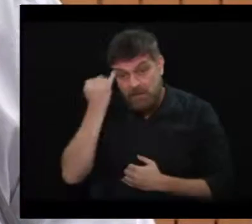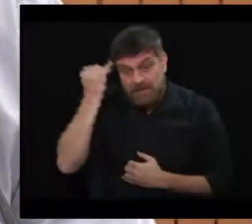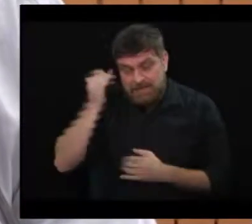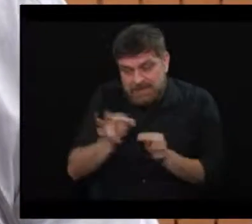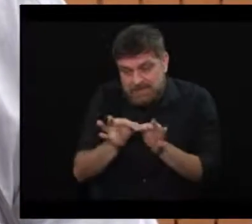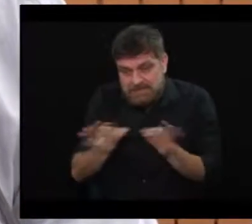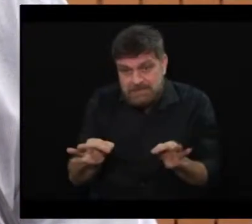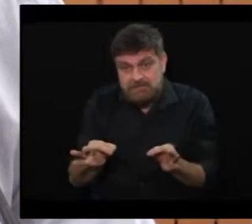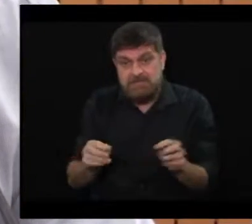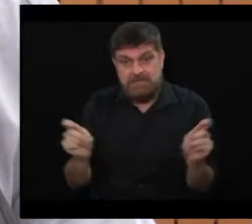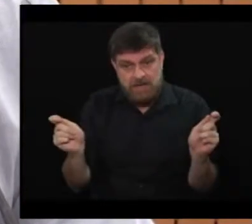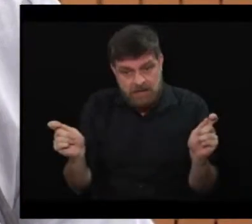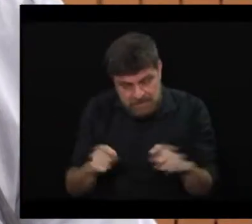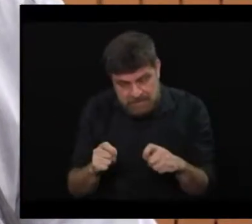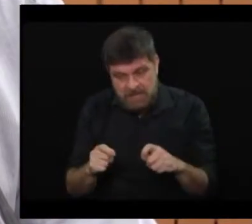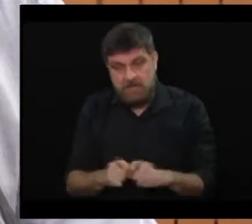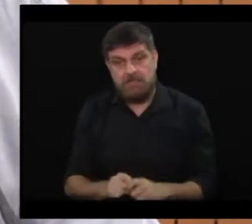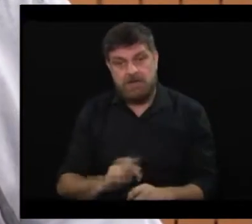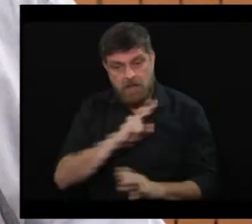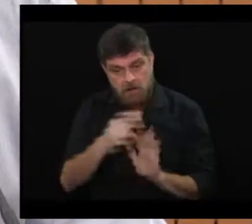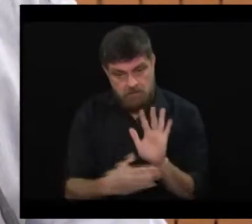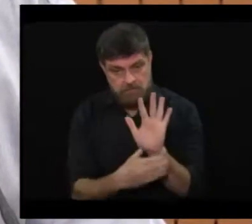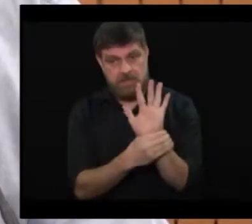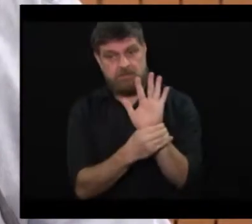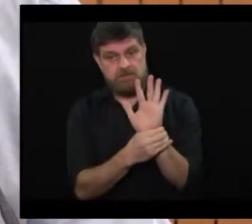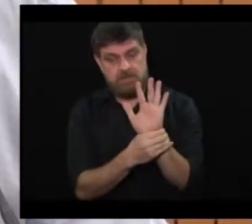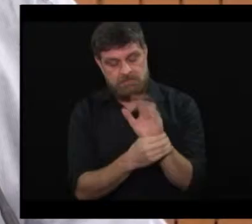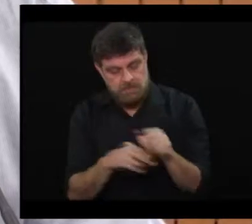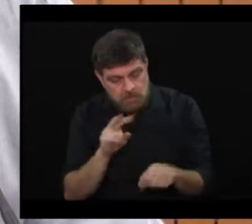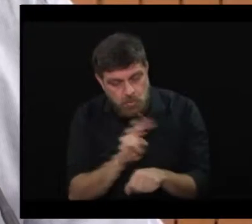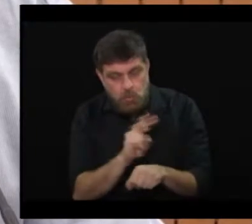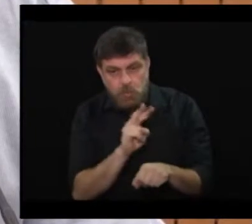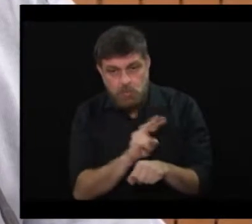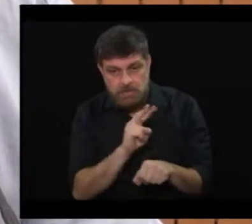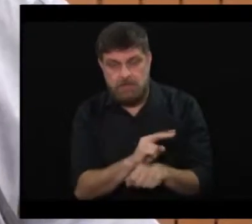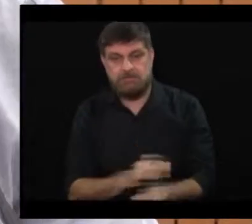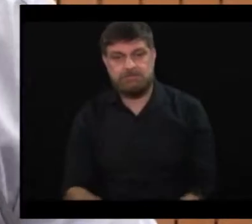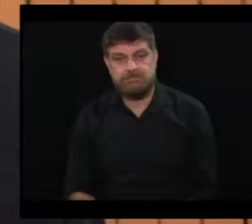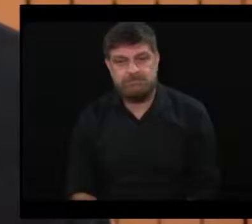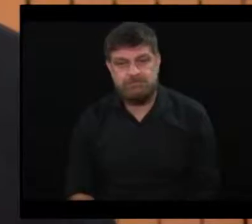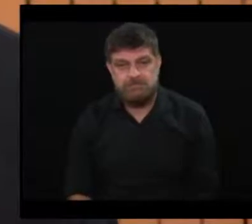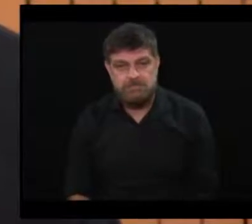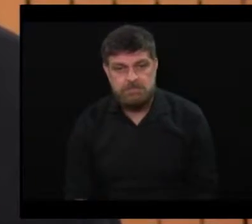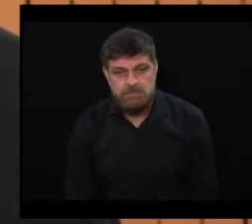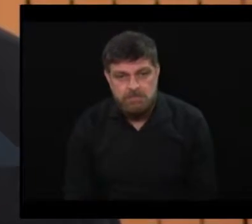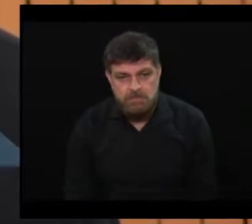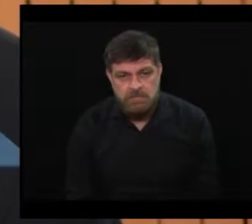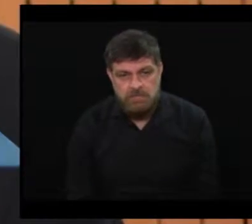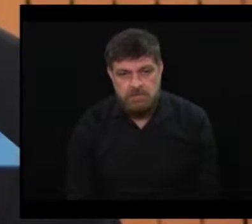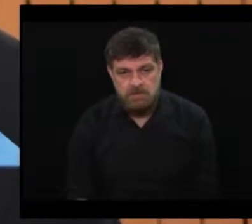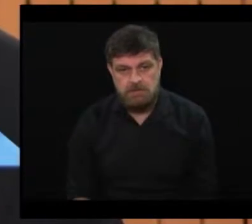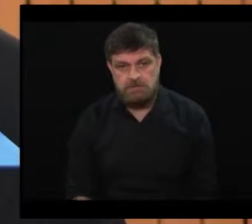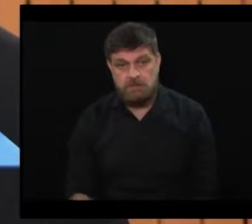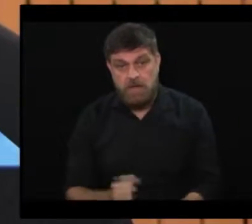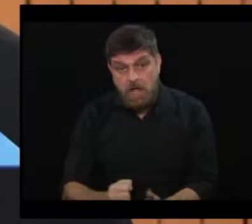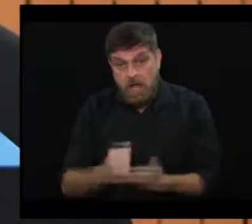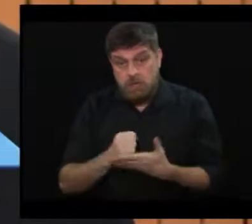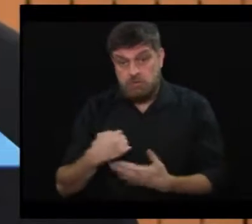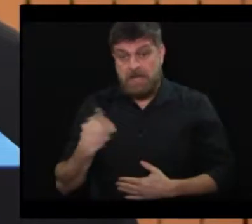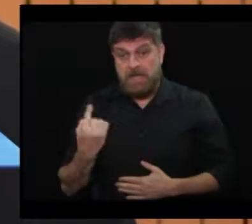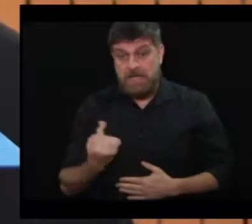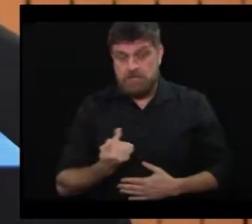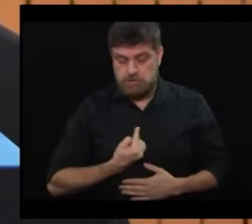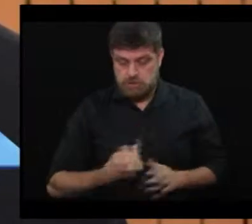pequenas, mas que vale a pena para a gente proteger mais, cada vez mais o meio ambiente. Vão nos ajudar a dar o